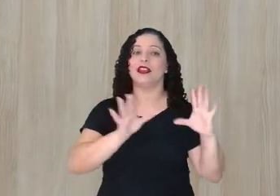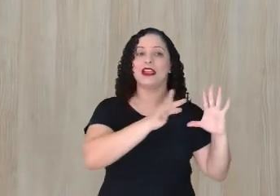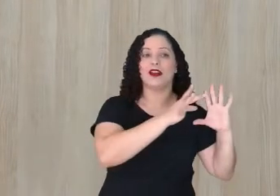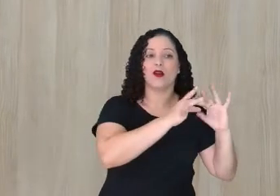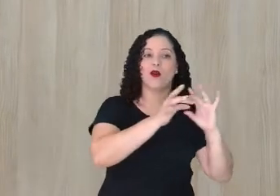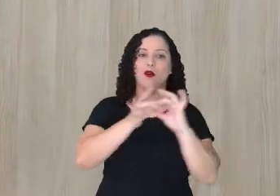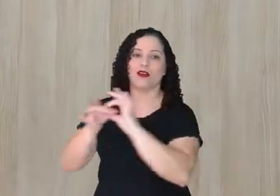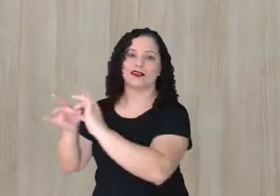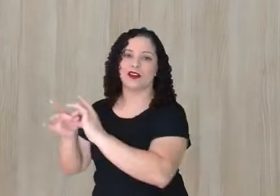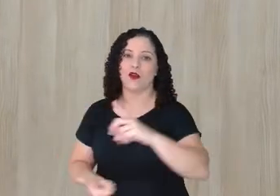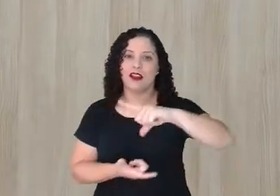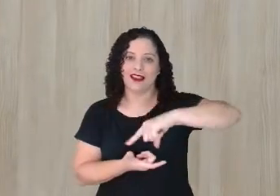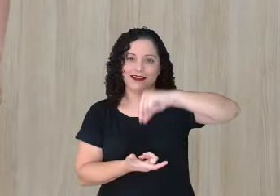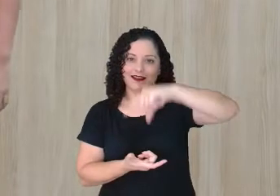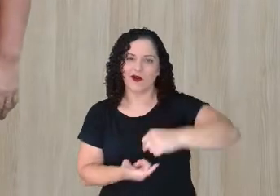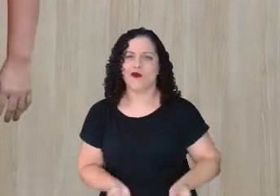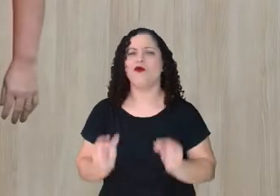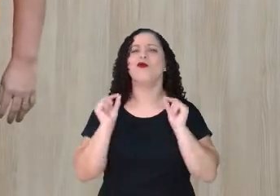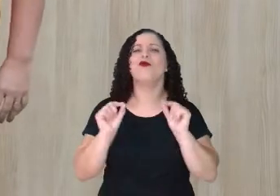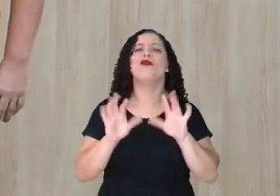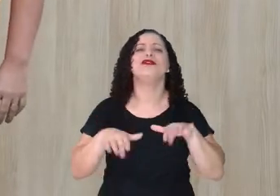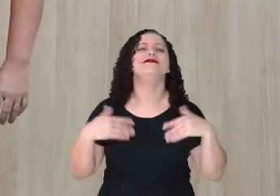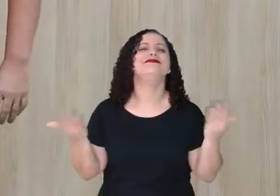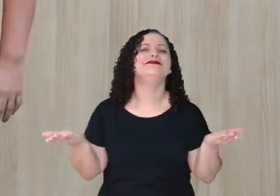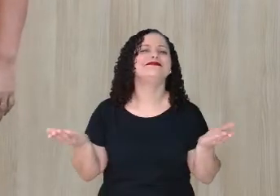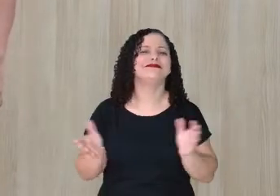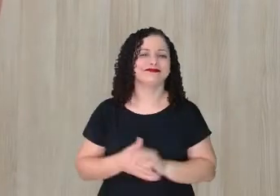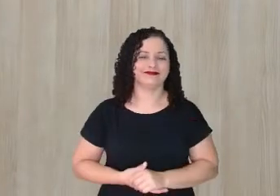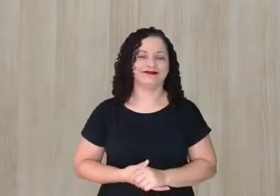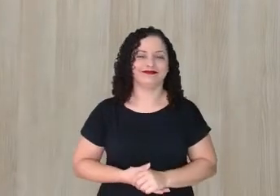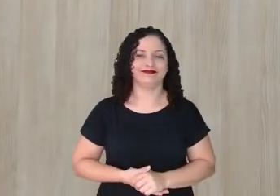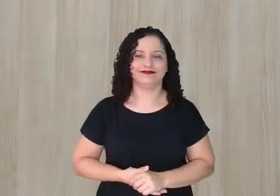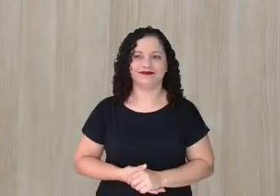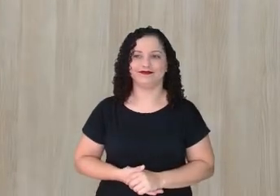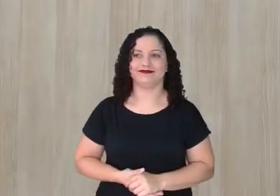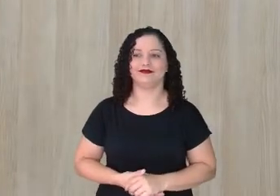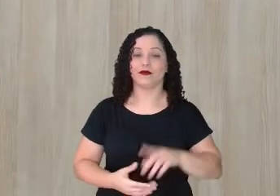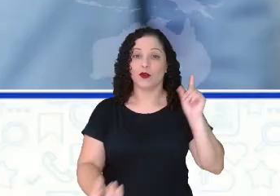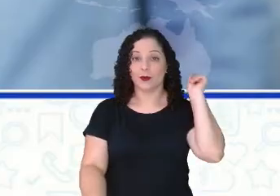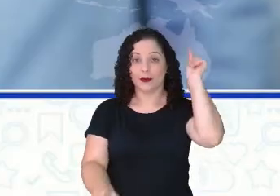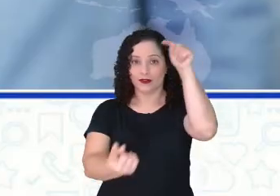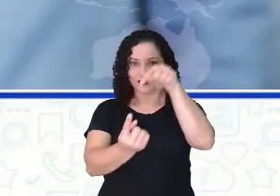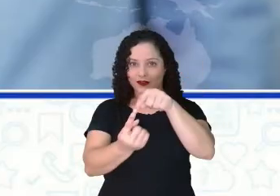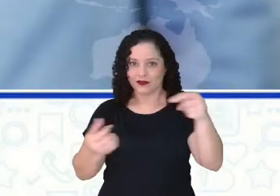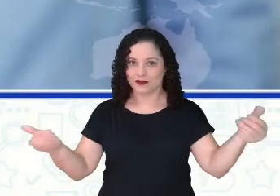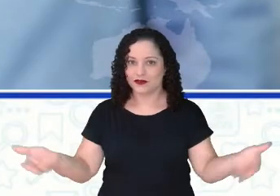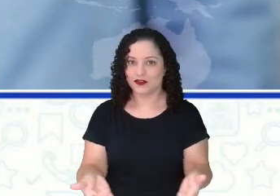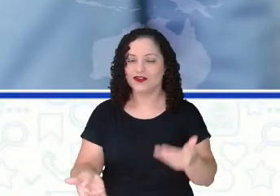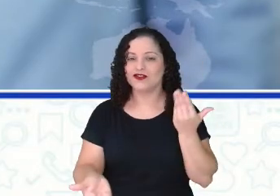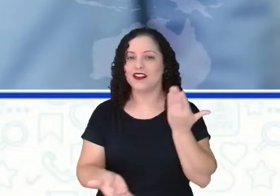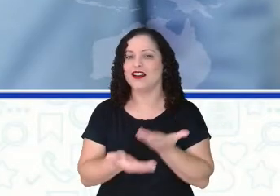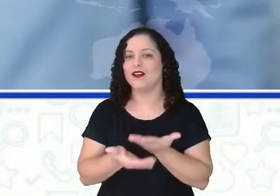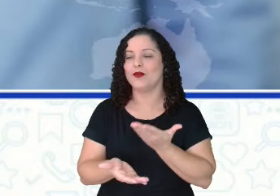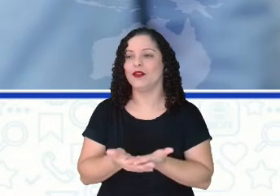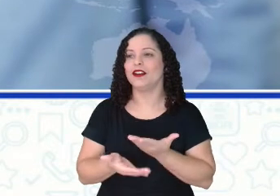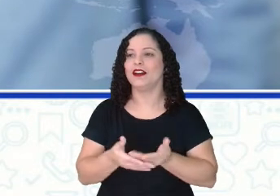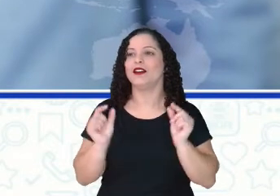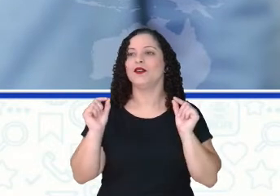que é isso, professora? Vamos aprender. Então, o objetivo da nossa aula de hoje